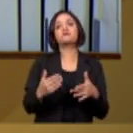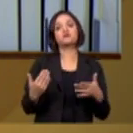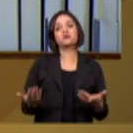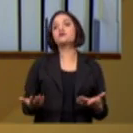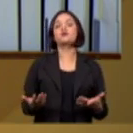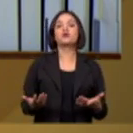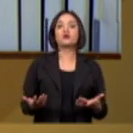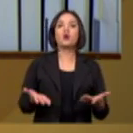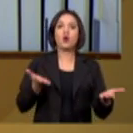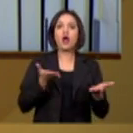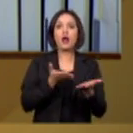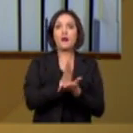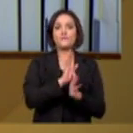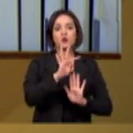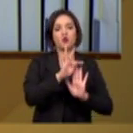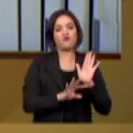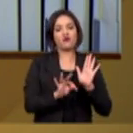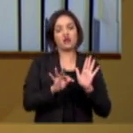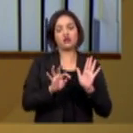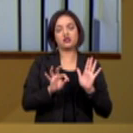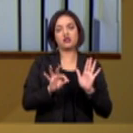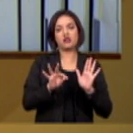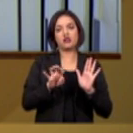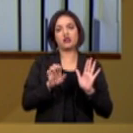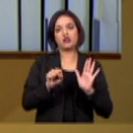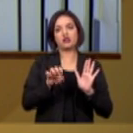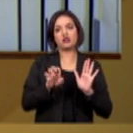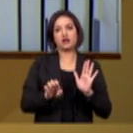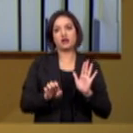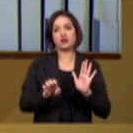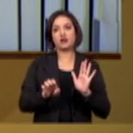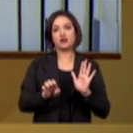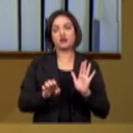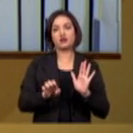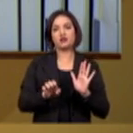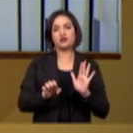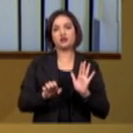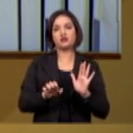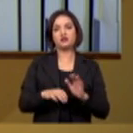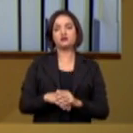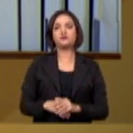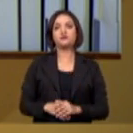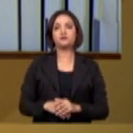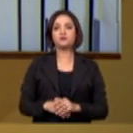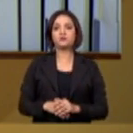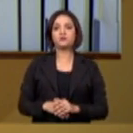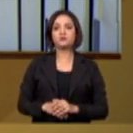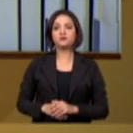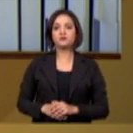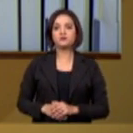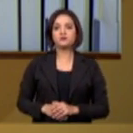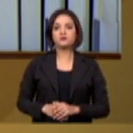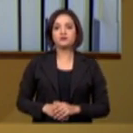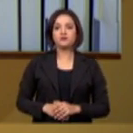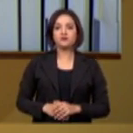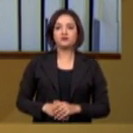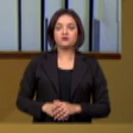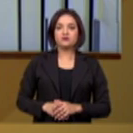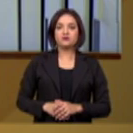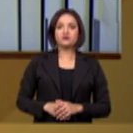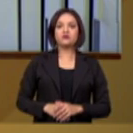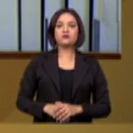fica aprovada a umidade a tese e foi trazida pelo eminente relator agora